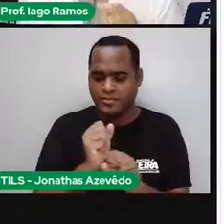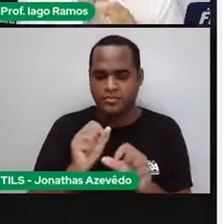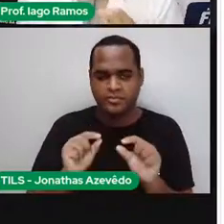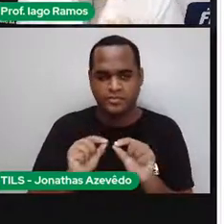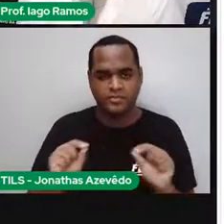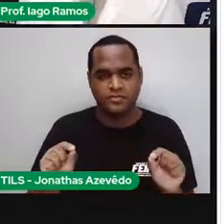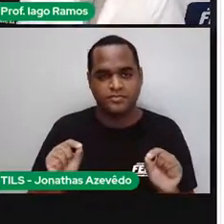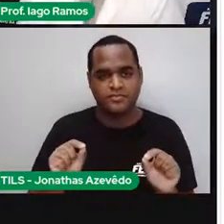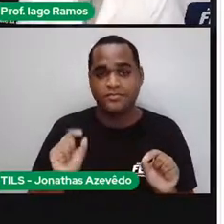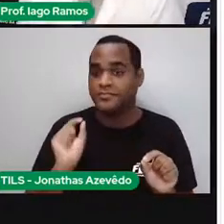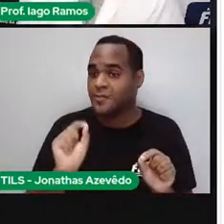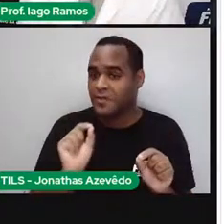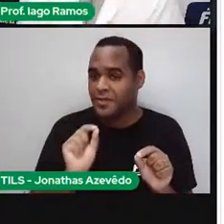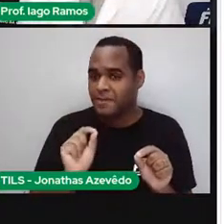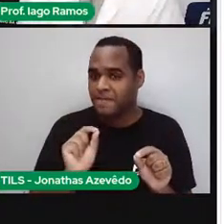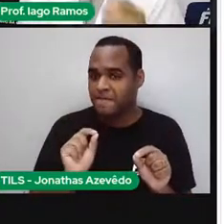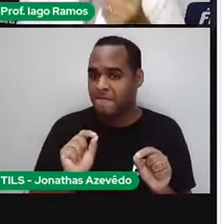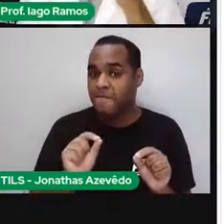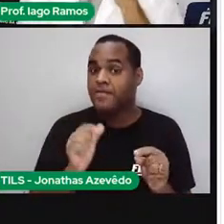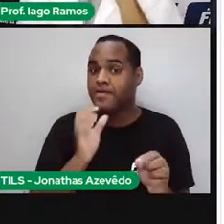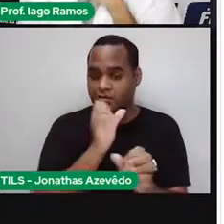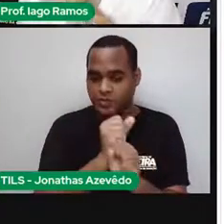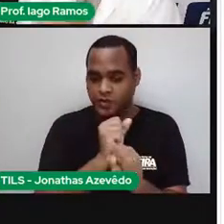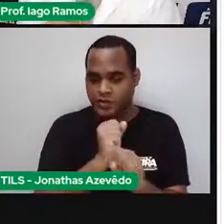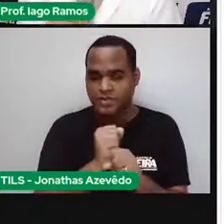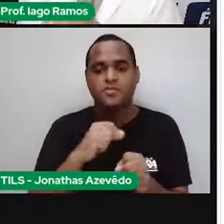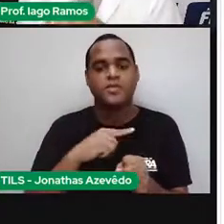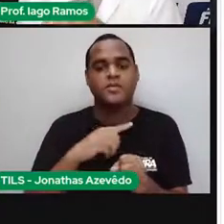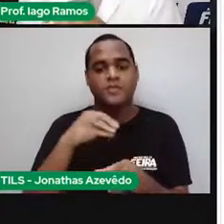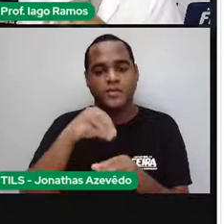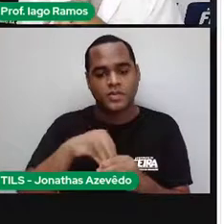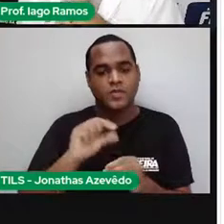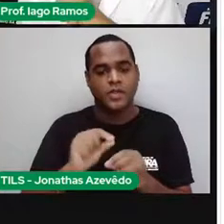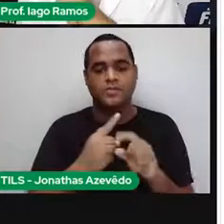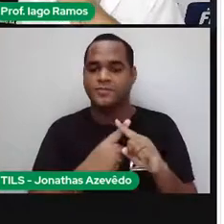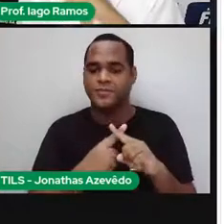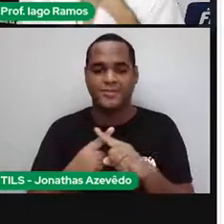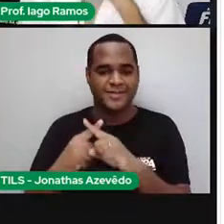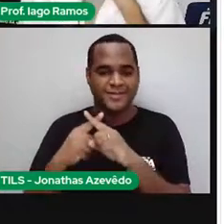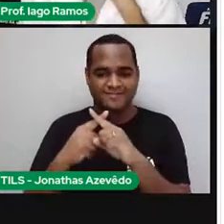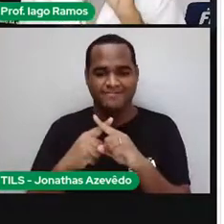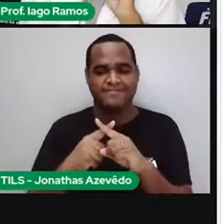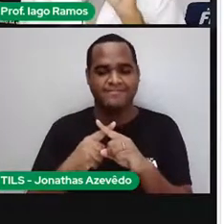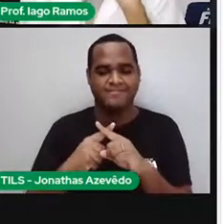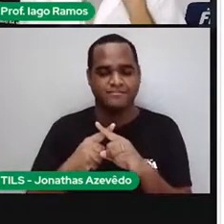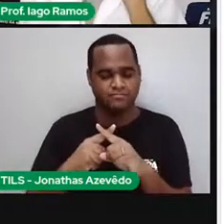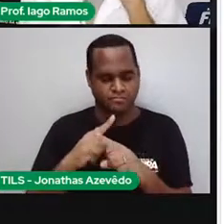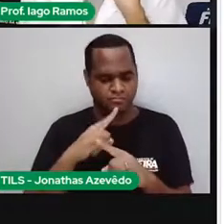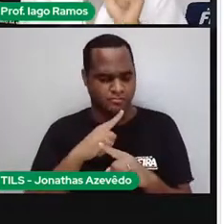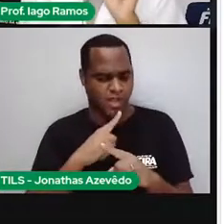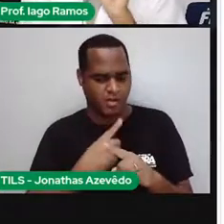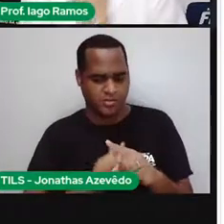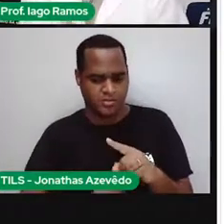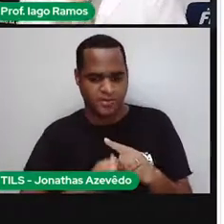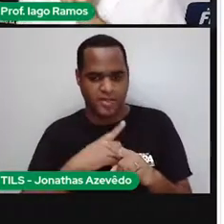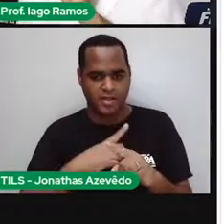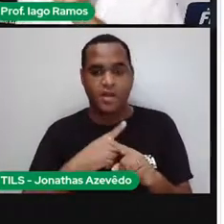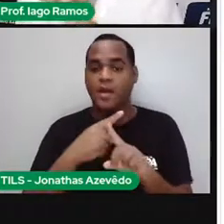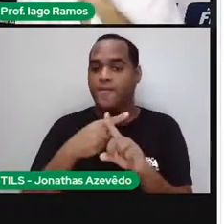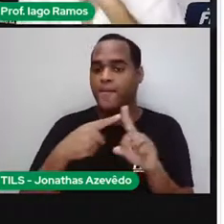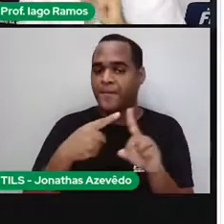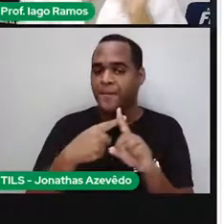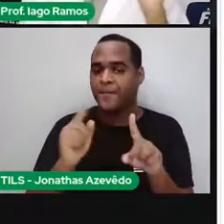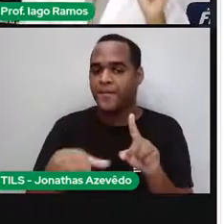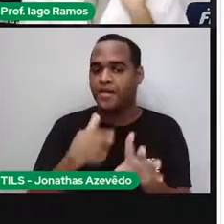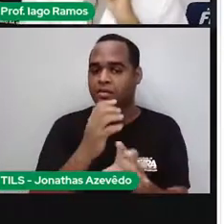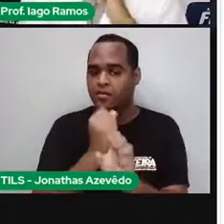produto é o resultado de uma multiplicação e então quando tá ali ó metade do produto